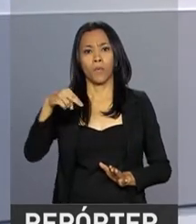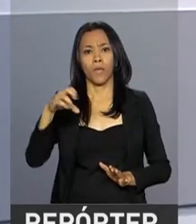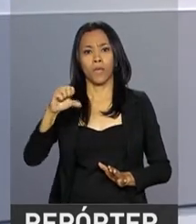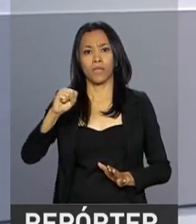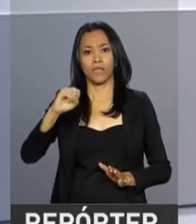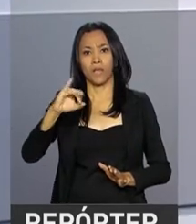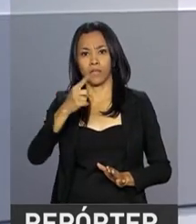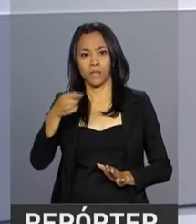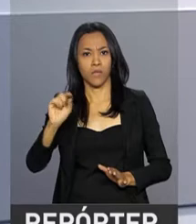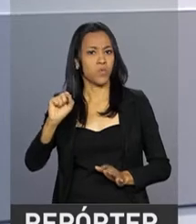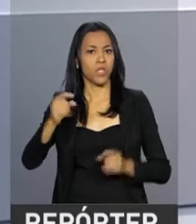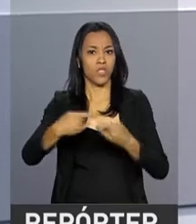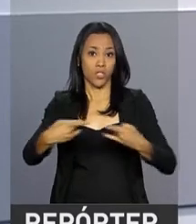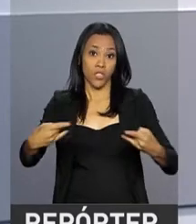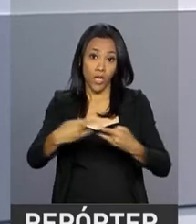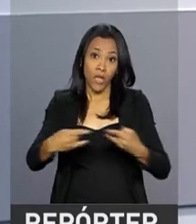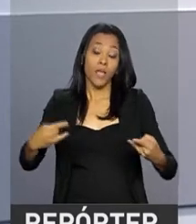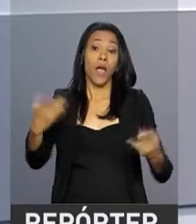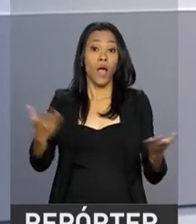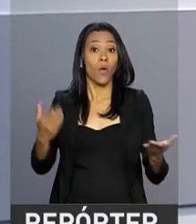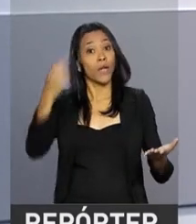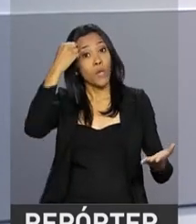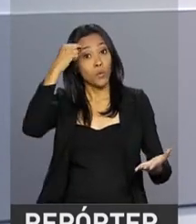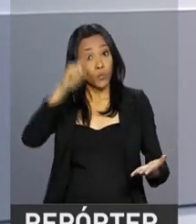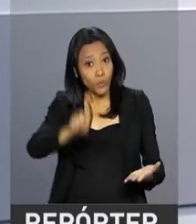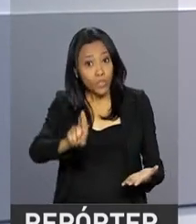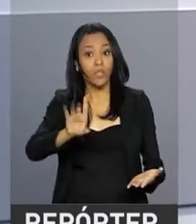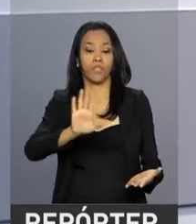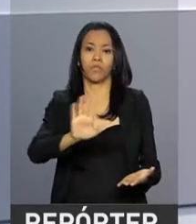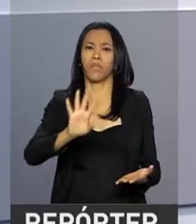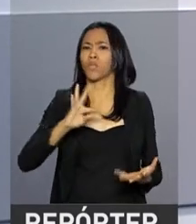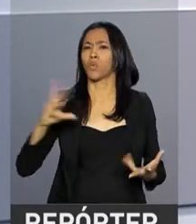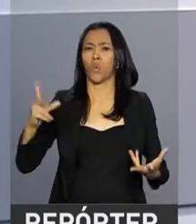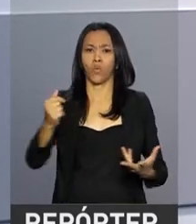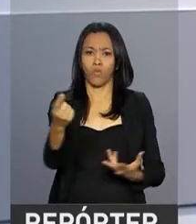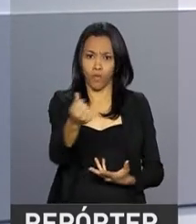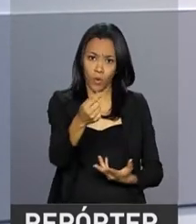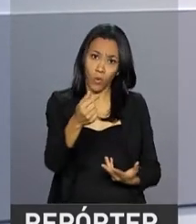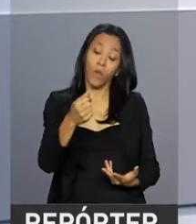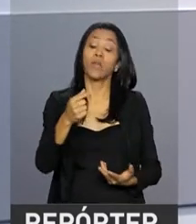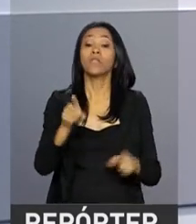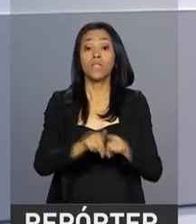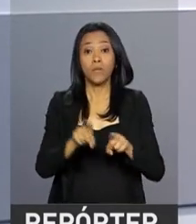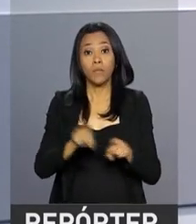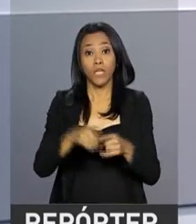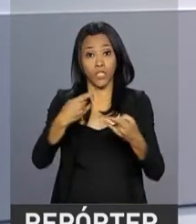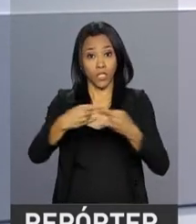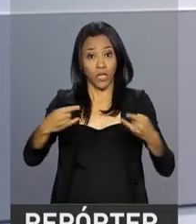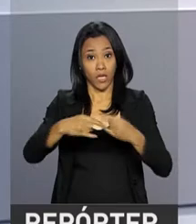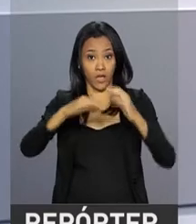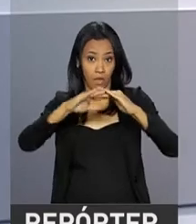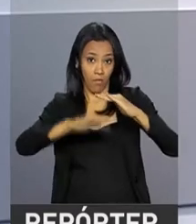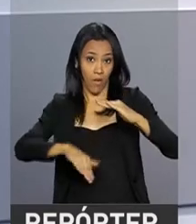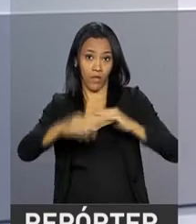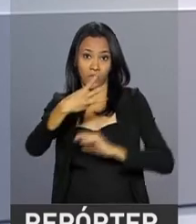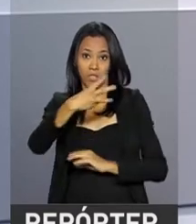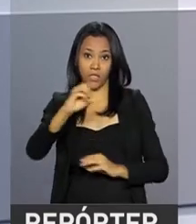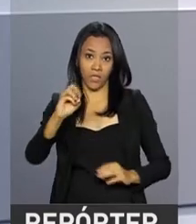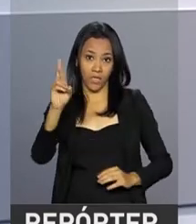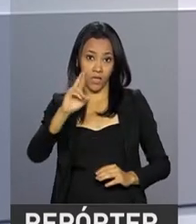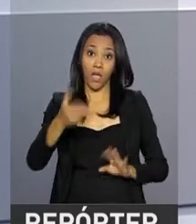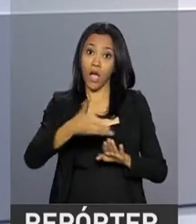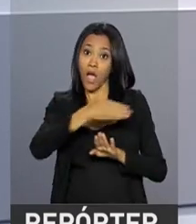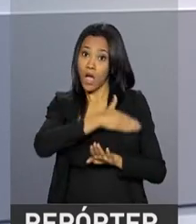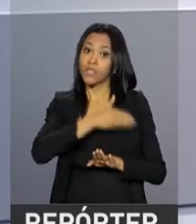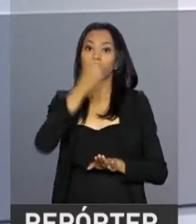compensação vai passar a ser feita em um dia útil para todos os valores inclusive para cheques abaixo de 300 reais o prazo era de dois